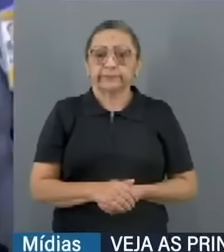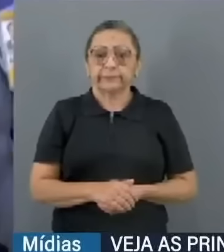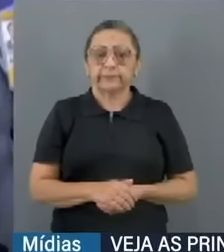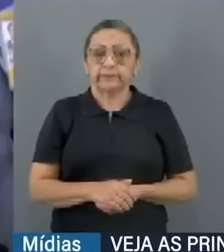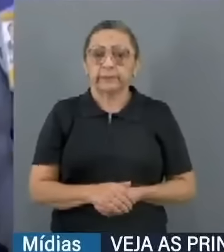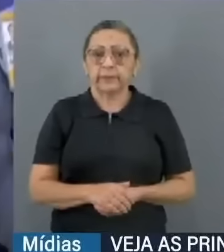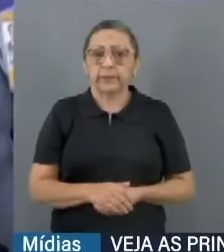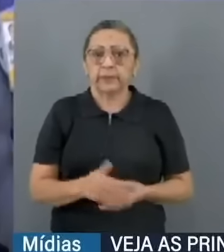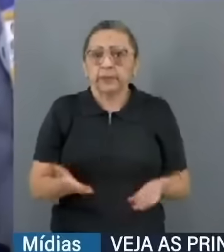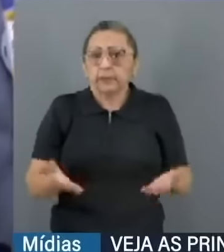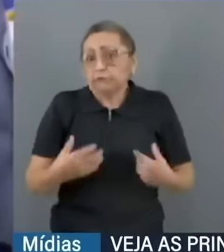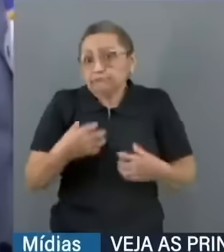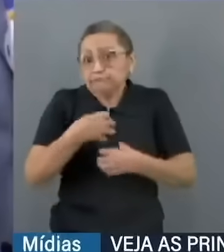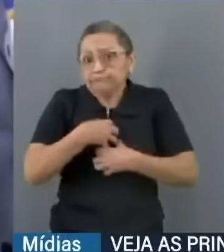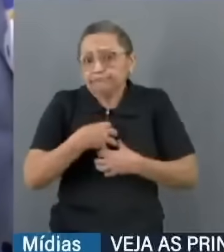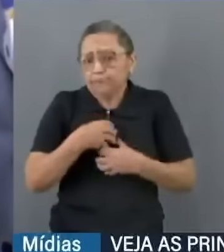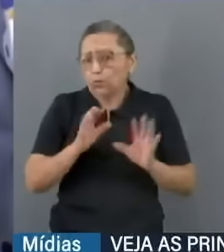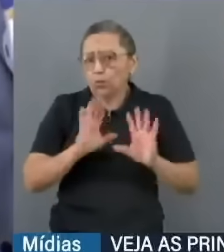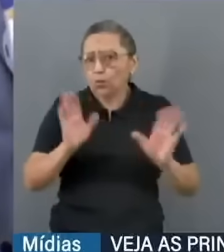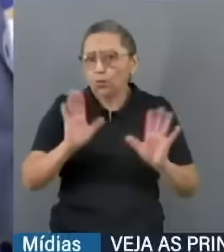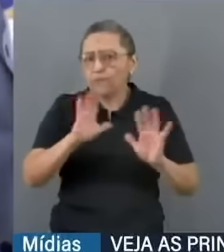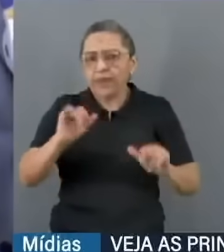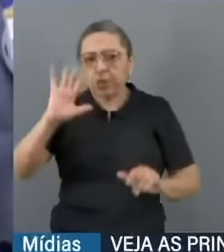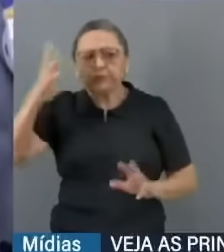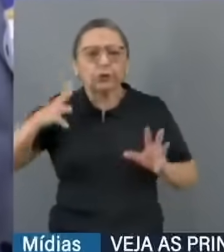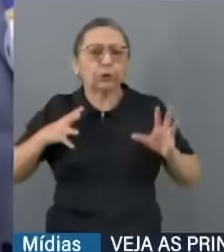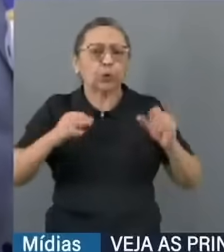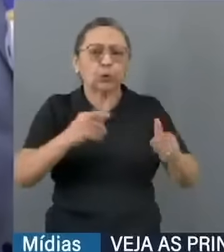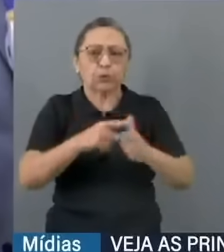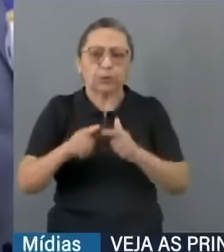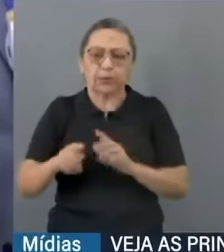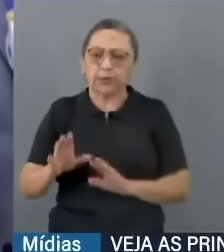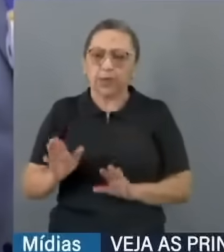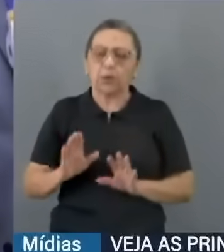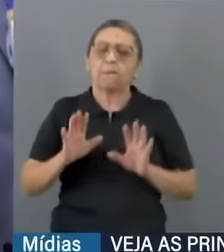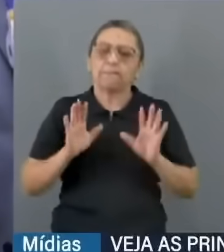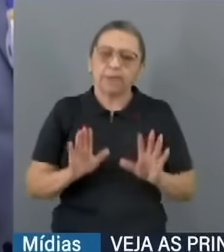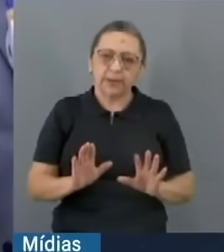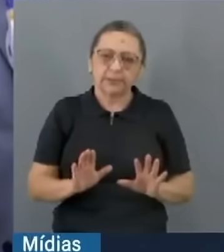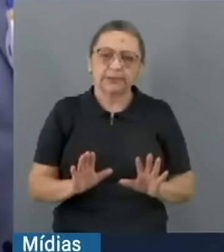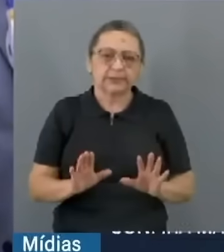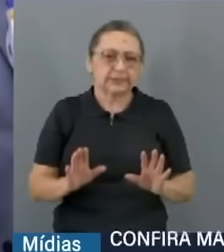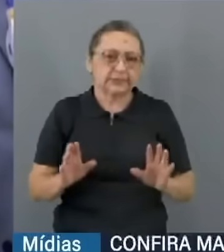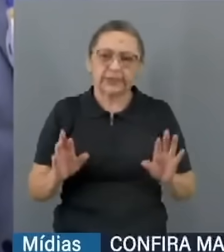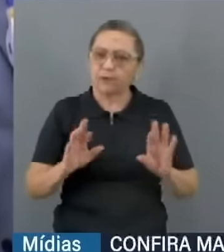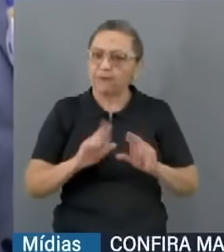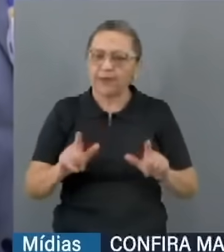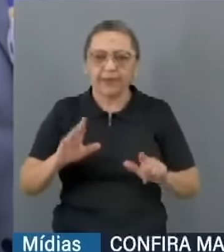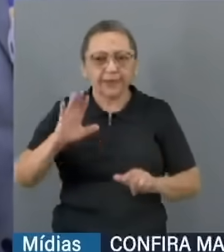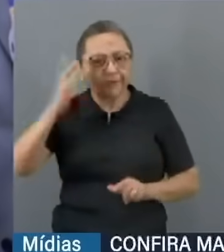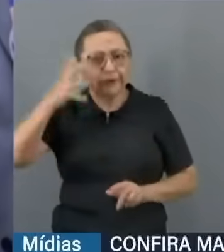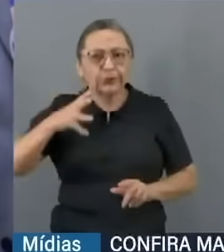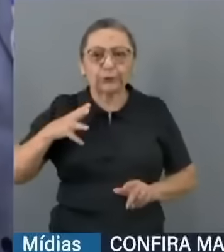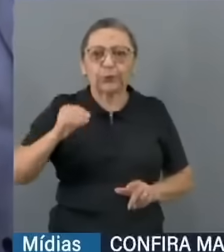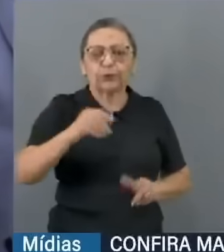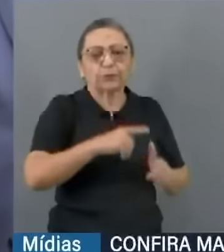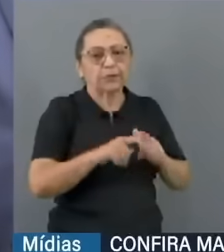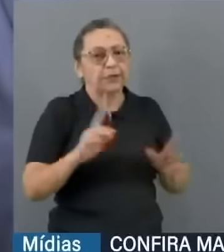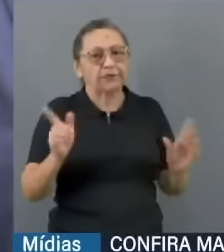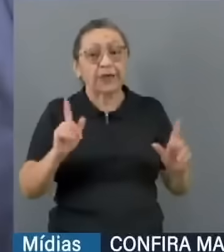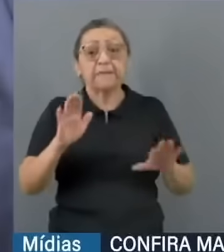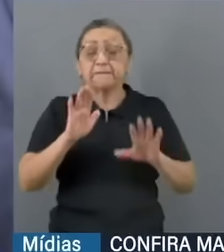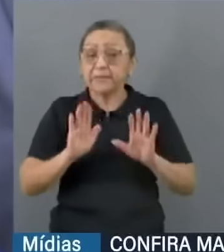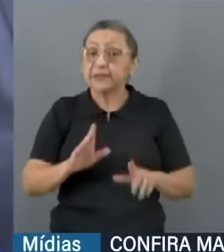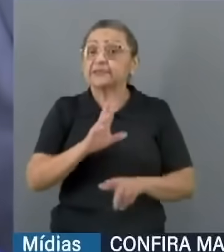Ela certamente não vai resolver todos os problemas. Certamente ela não vai resolver todos os problemas.